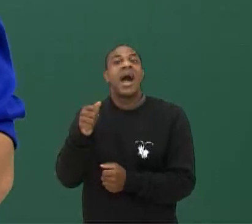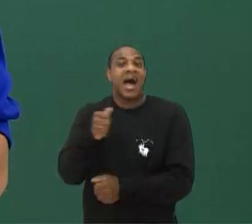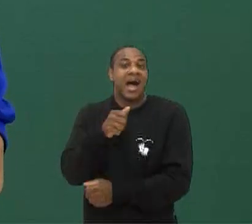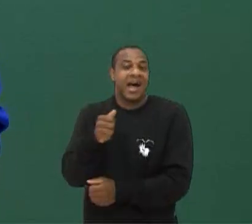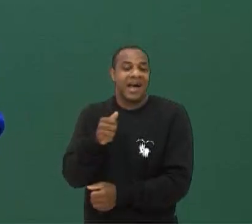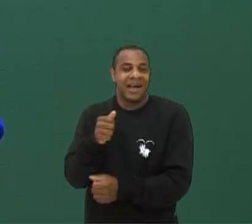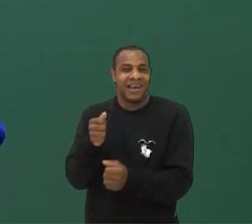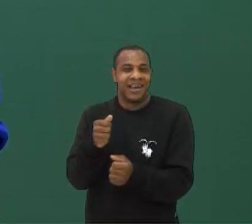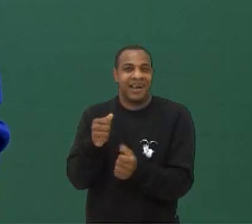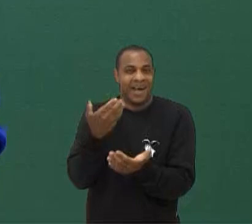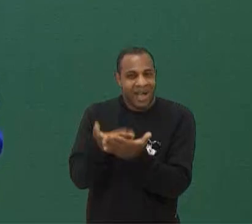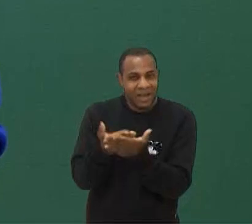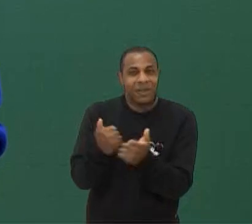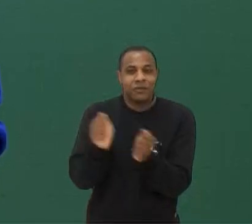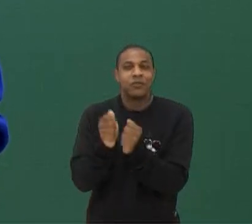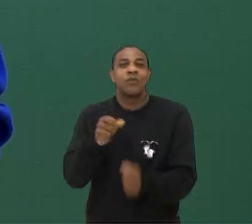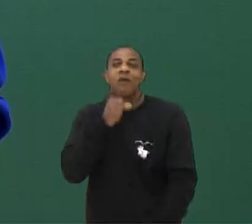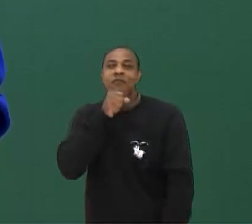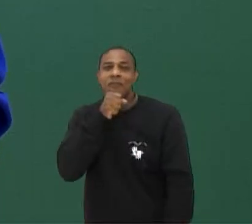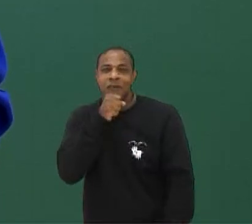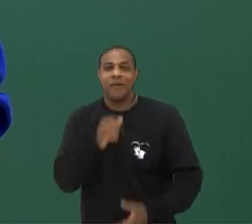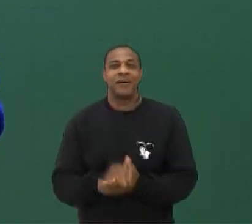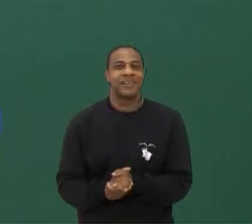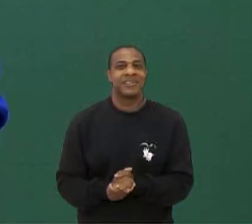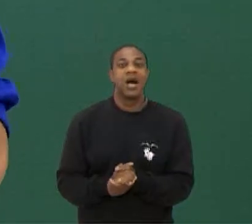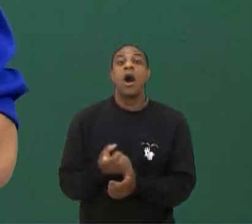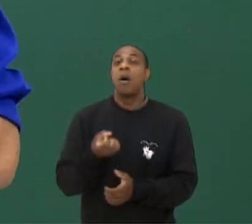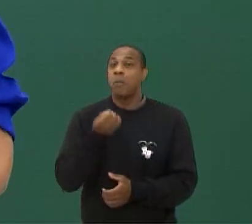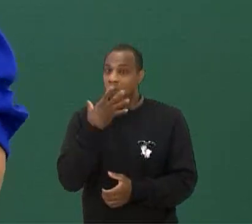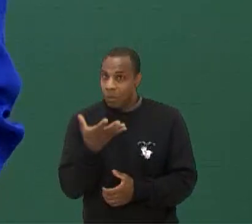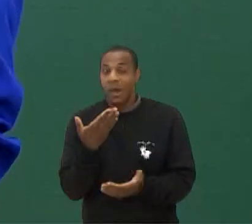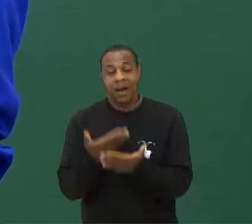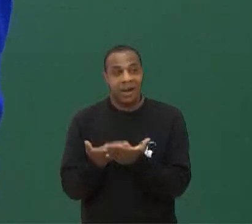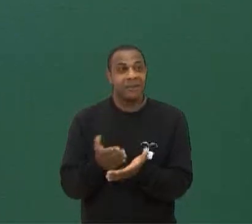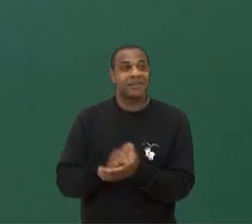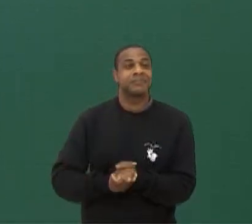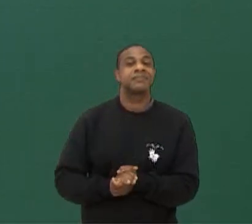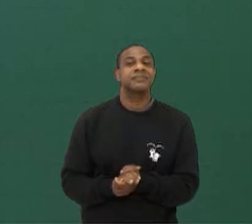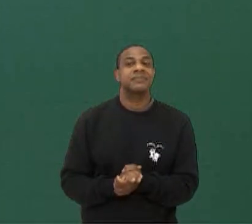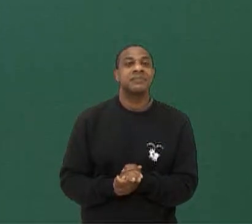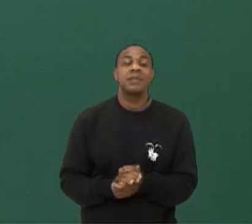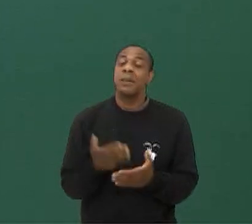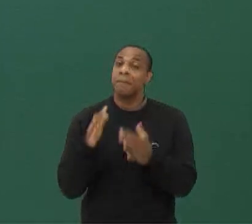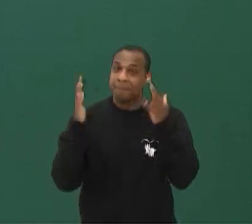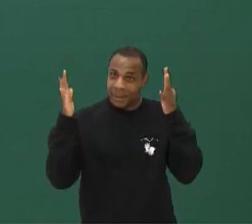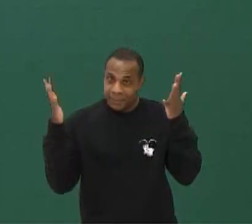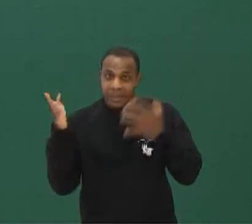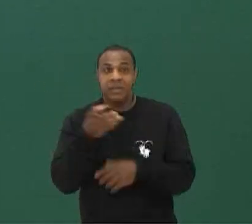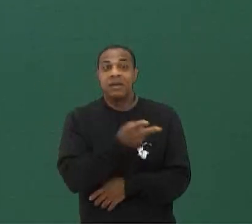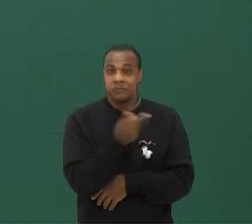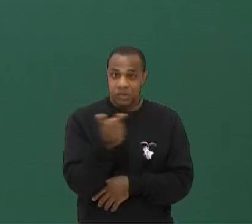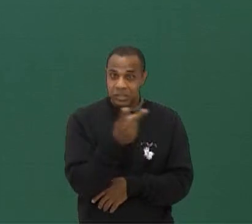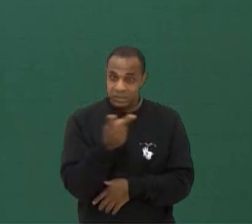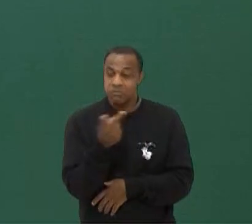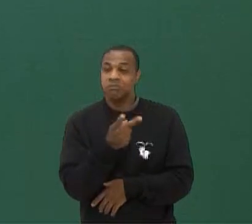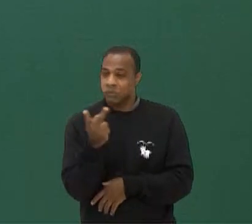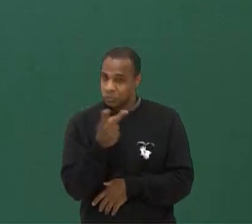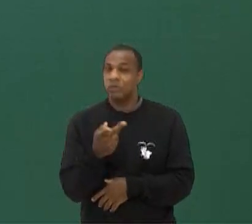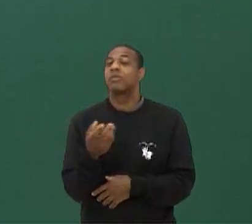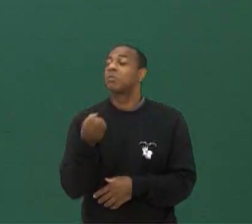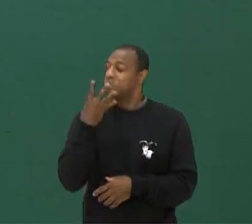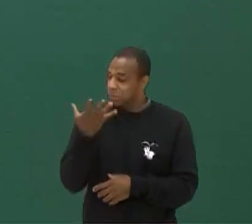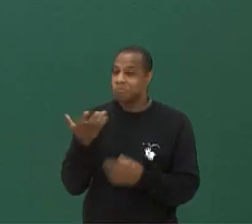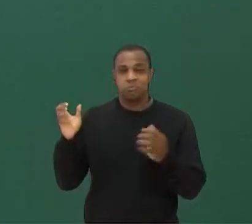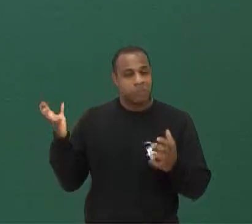Um abraço para ele e para a avó, dona Cleonice. Ótima aula, a Flávia Rodrigues falou pra gente, ó. Parabéns, vocês dois juntos são